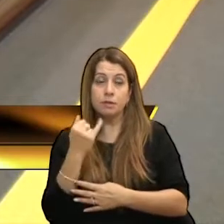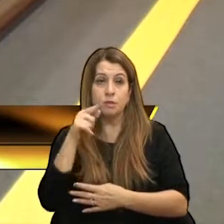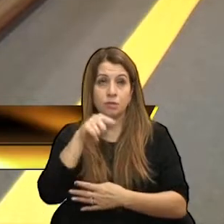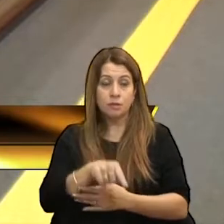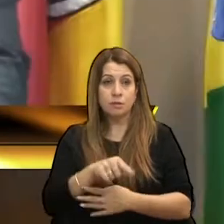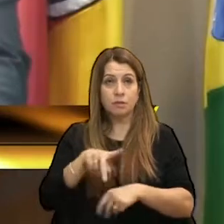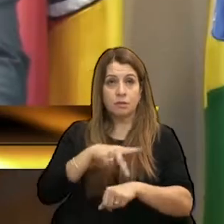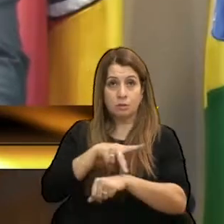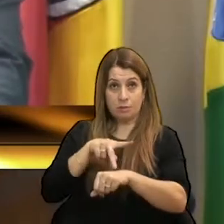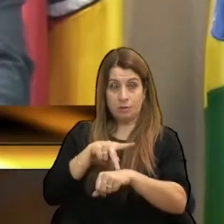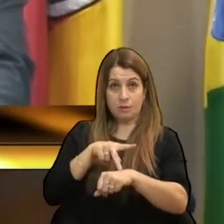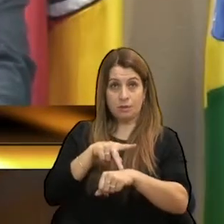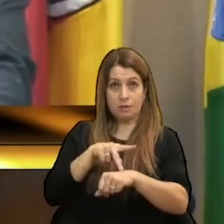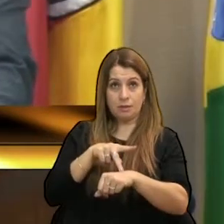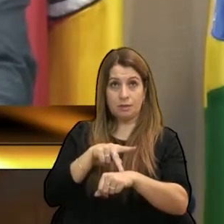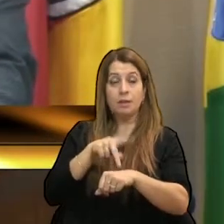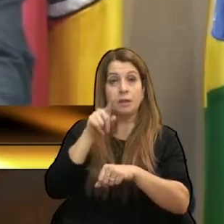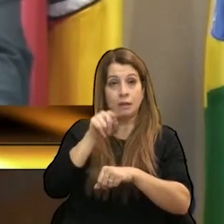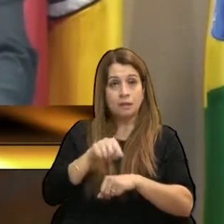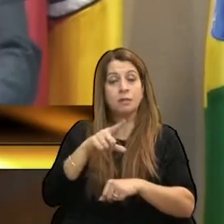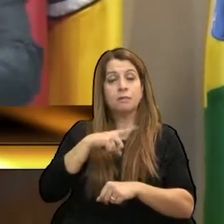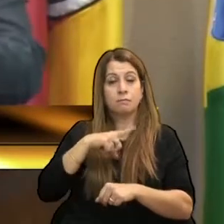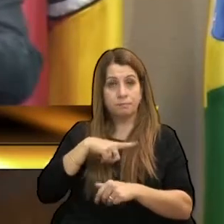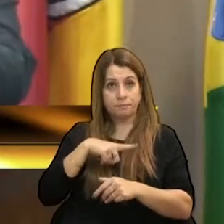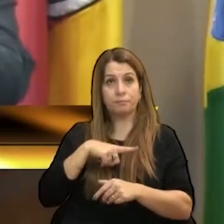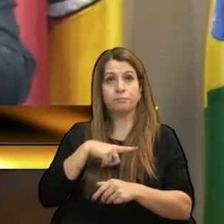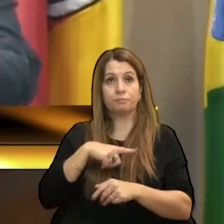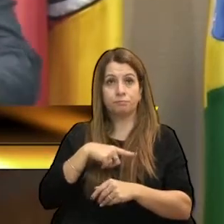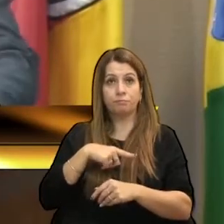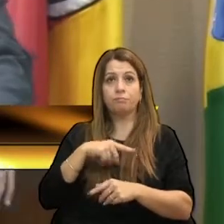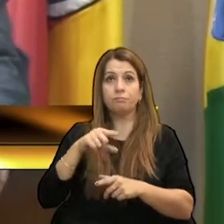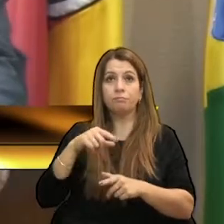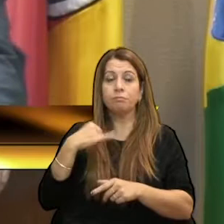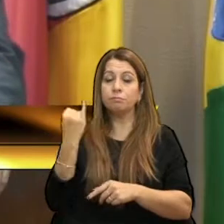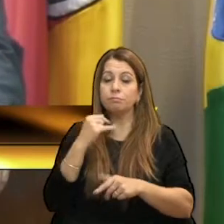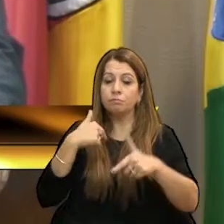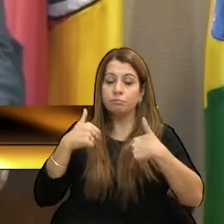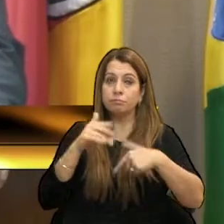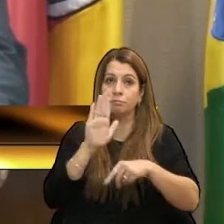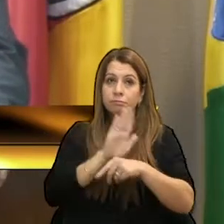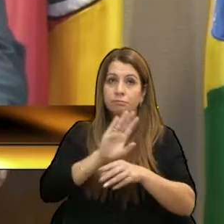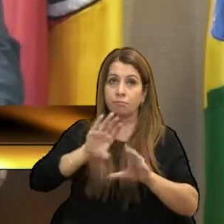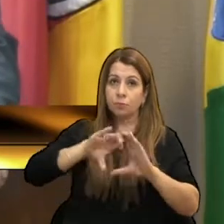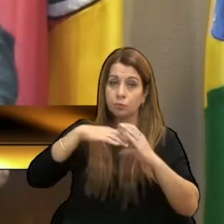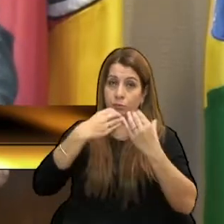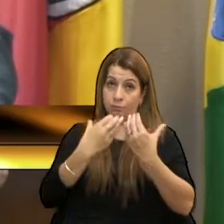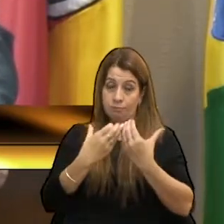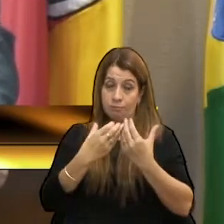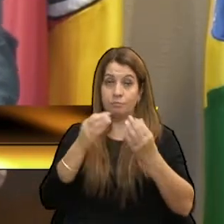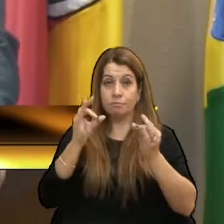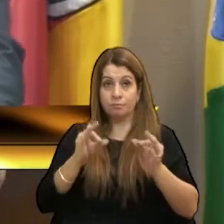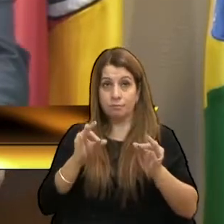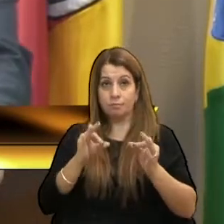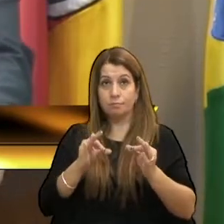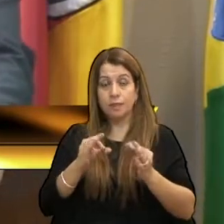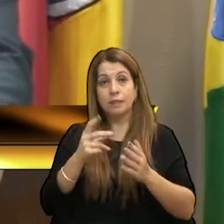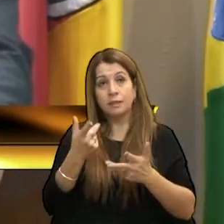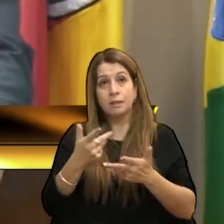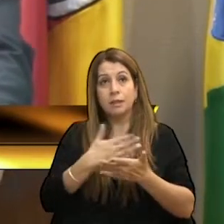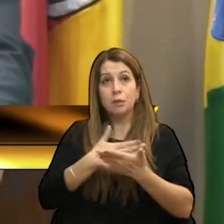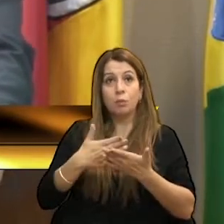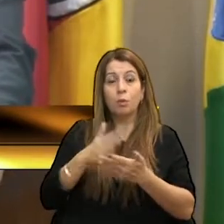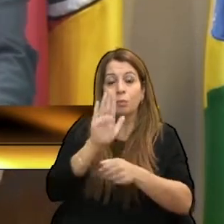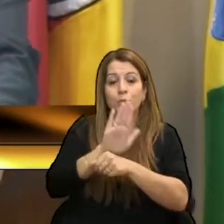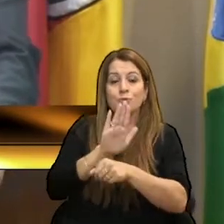nosso país, movimento esse que tem relevantes trabalhos prestados à comunidade e que certamente tem sido um ponto de